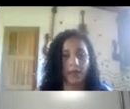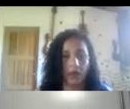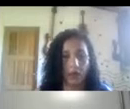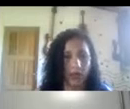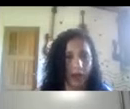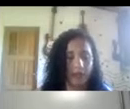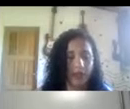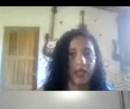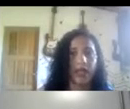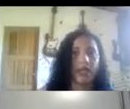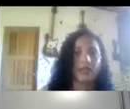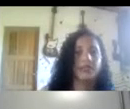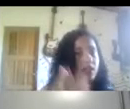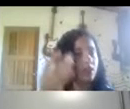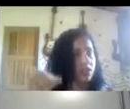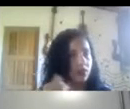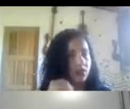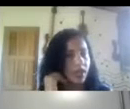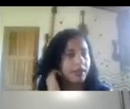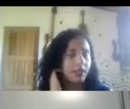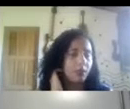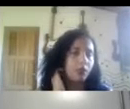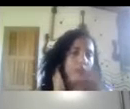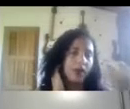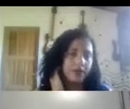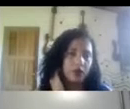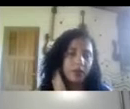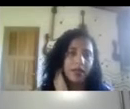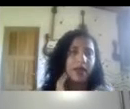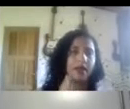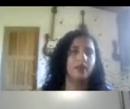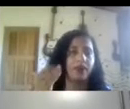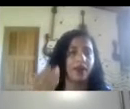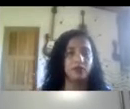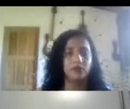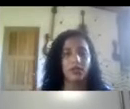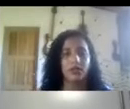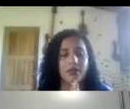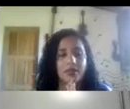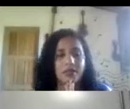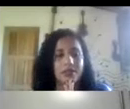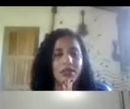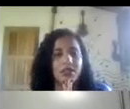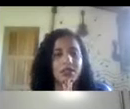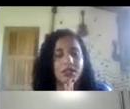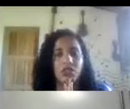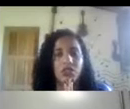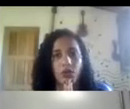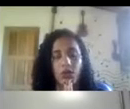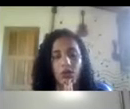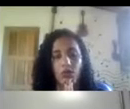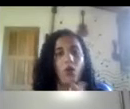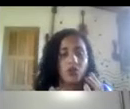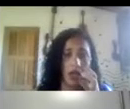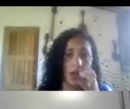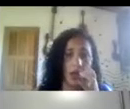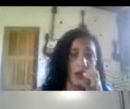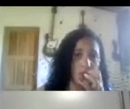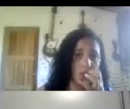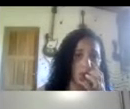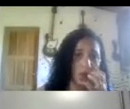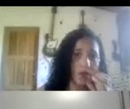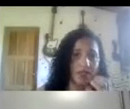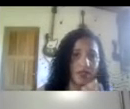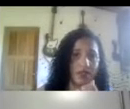vivencia para poder contar. E se ela não chegar a tempo, eu retorno para cá e falo, né, dessa história, como eu já